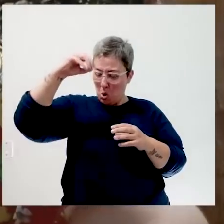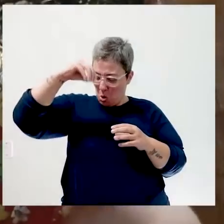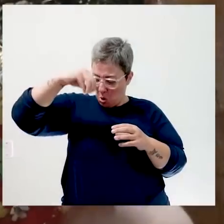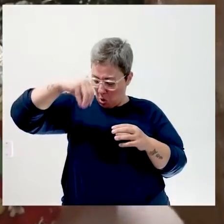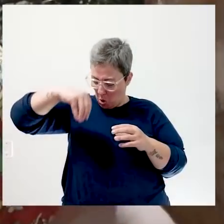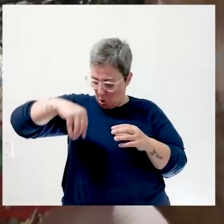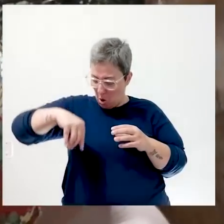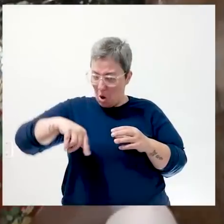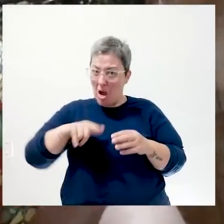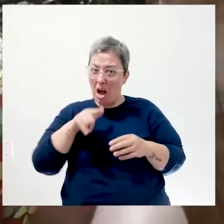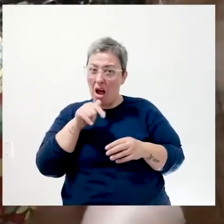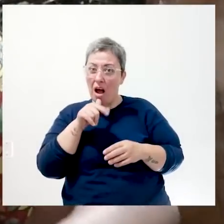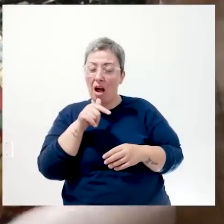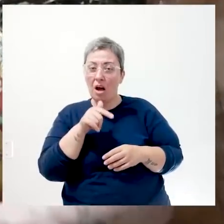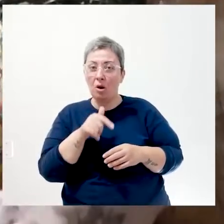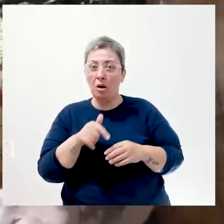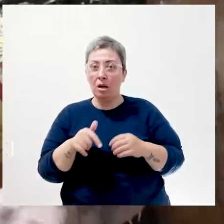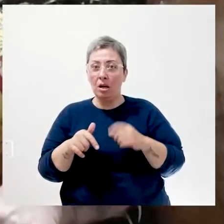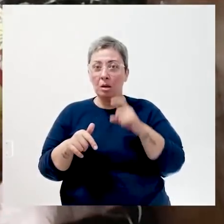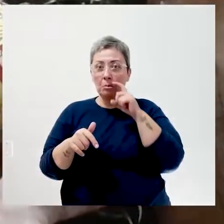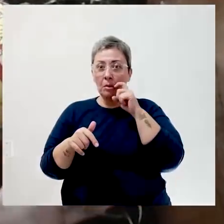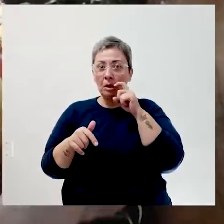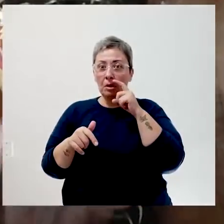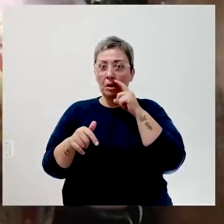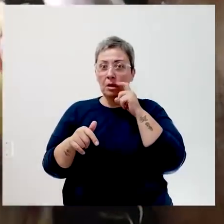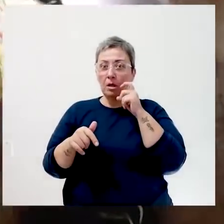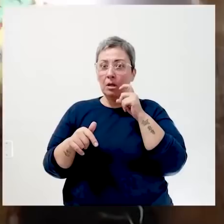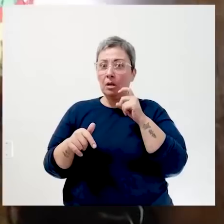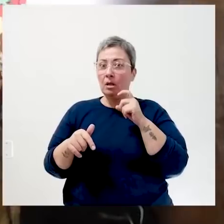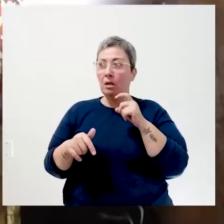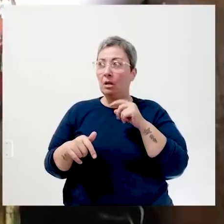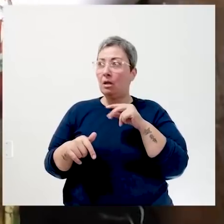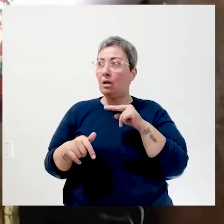voltou para debaixo das águas.